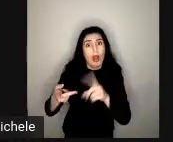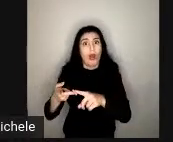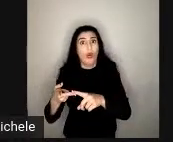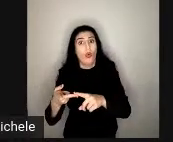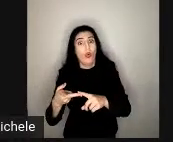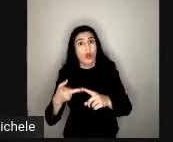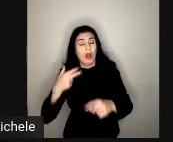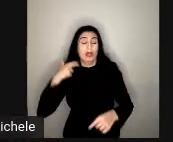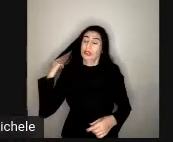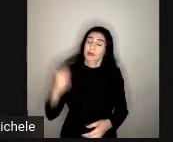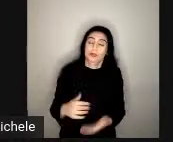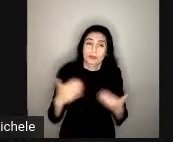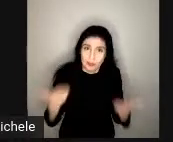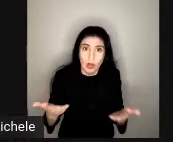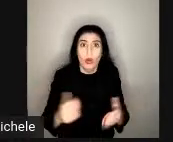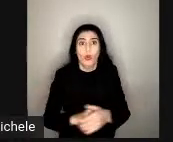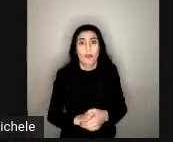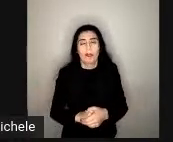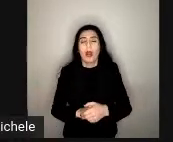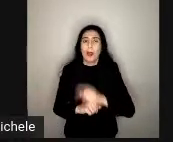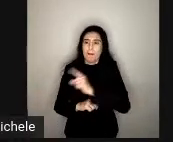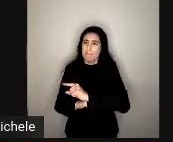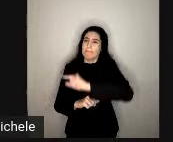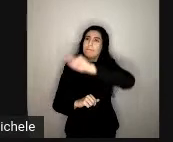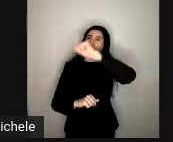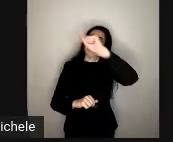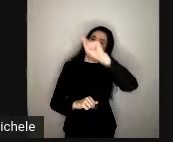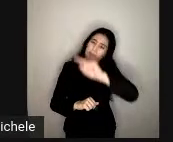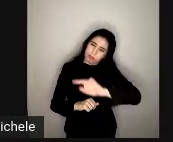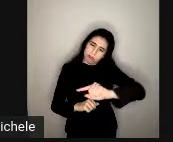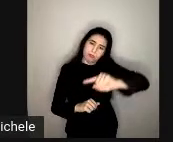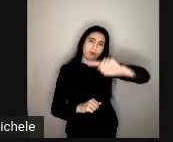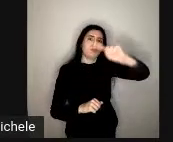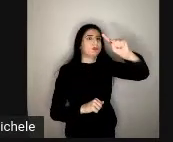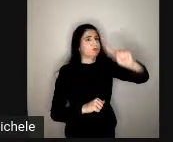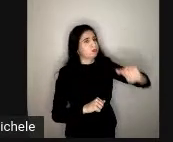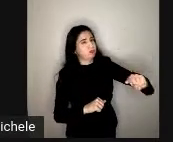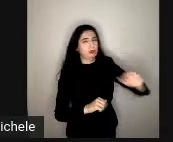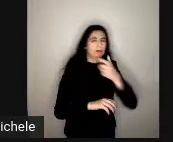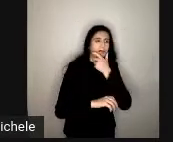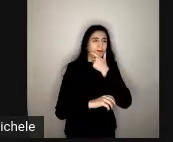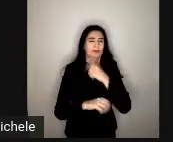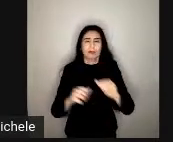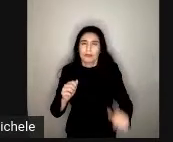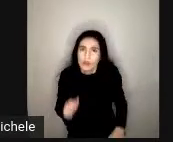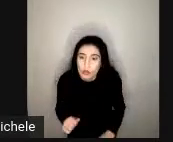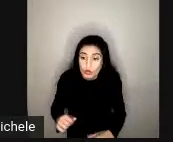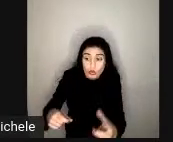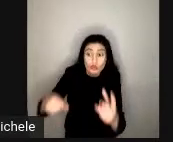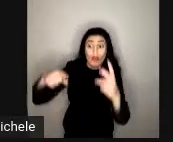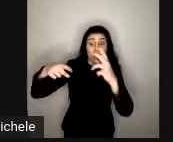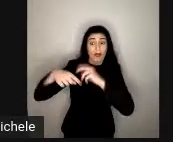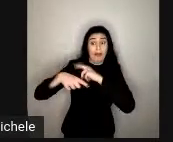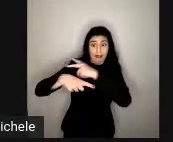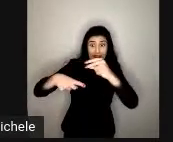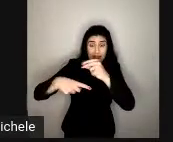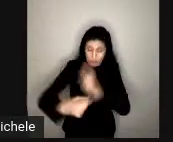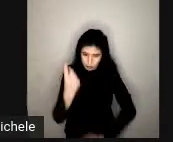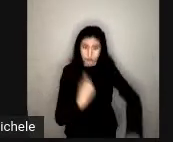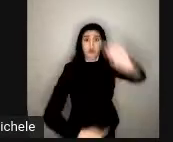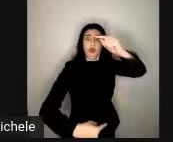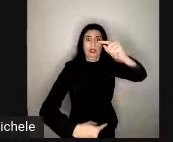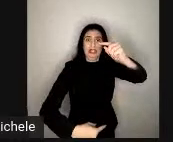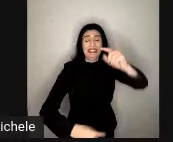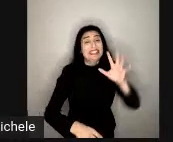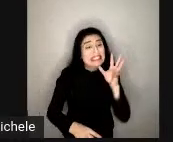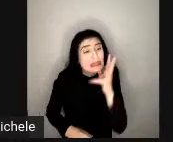na estatística das probabilidades de sucesso do tratamento vão diminuindo também. Então,